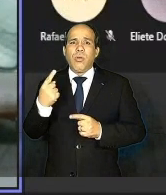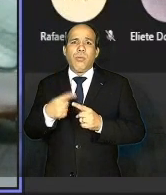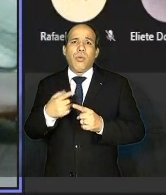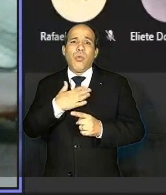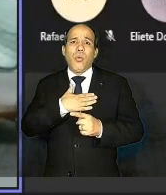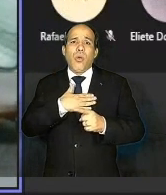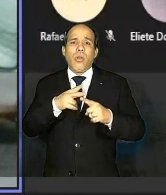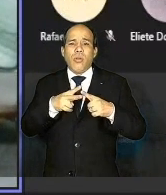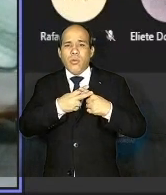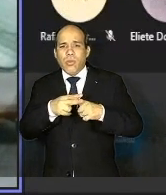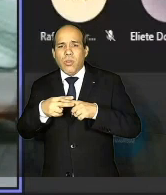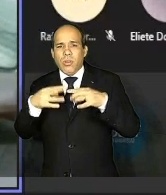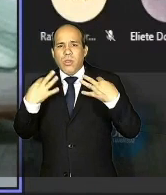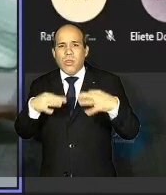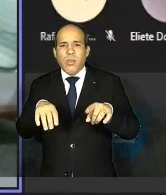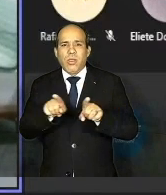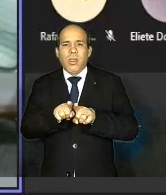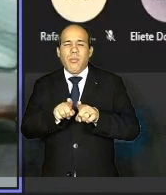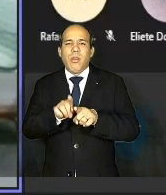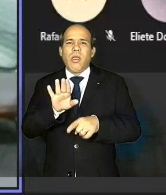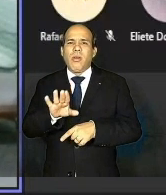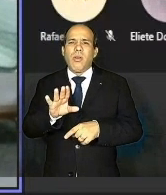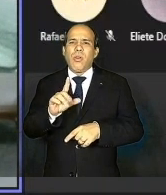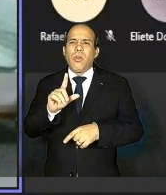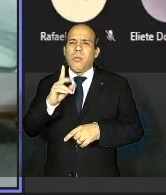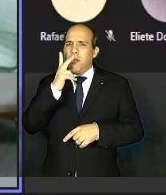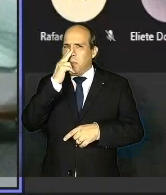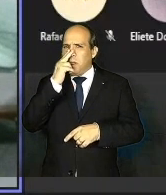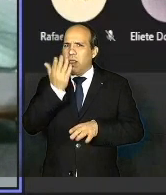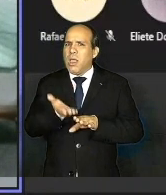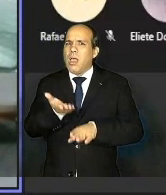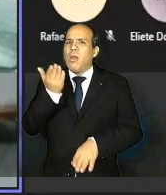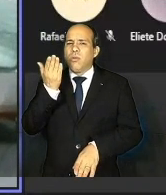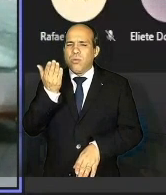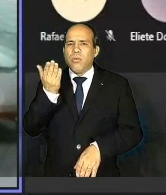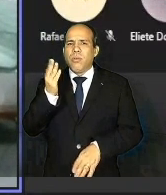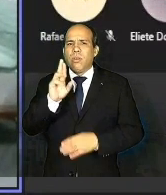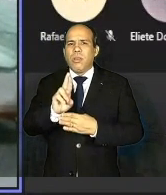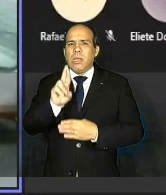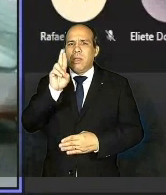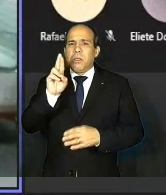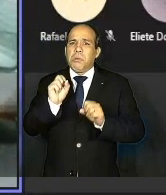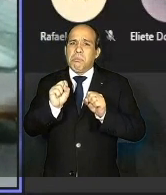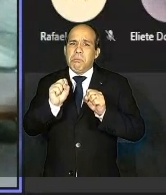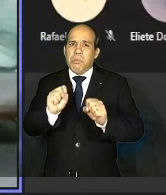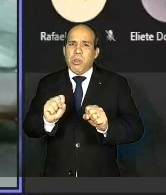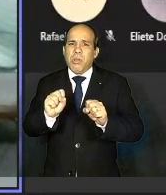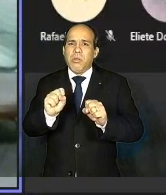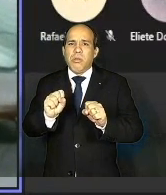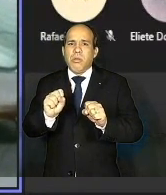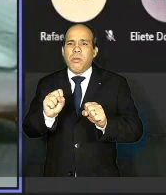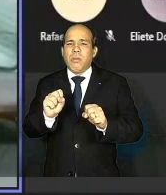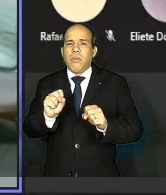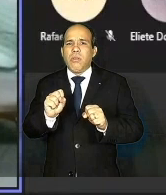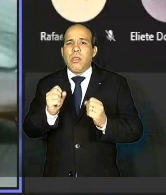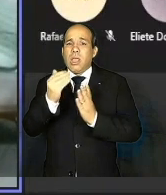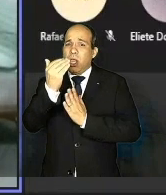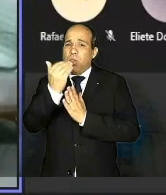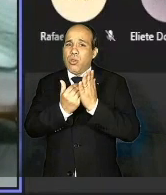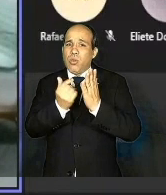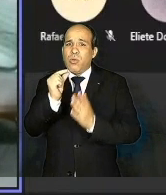Bem, eu acho muito longe 80, porque eu gosto de ajustar também, mas aí agora ficou muito distante. Se o